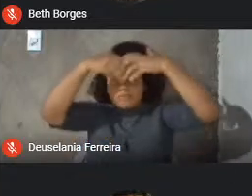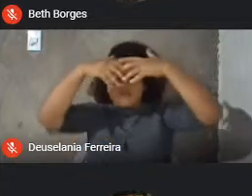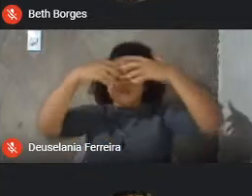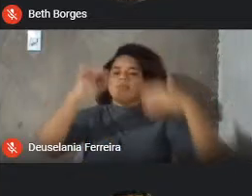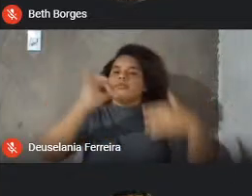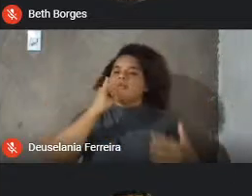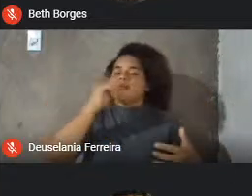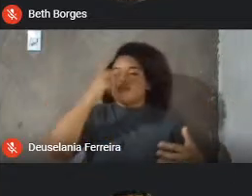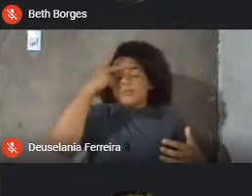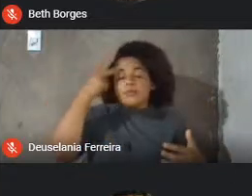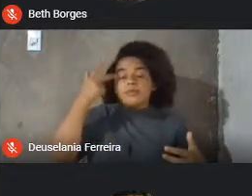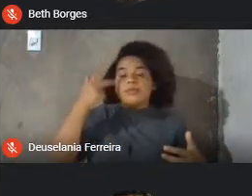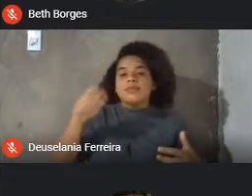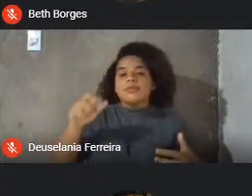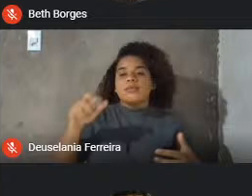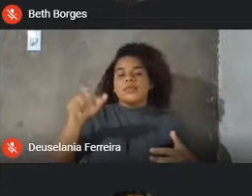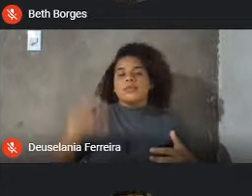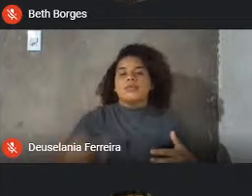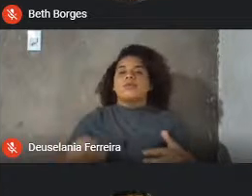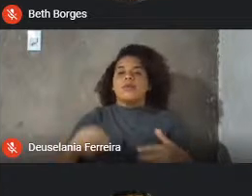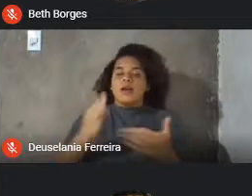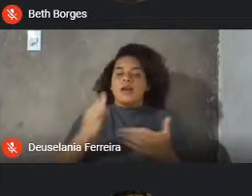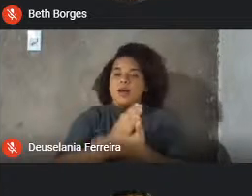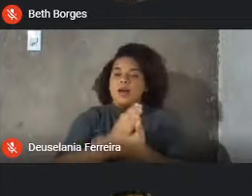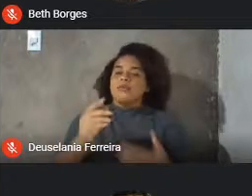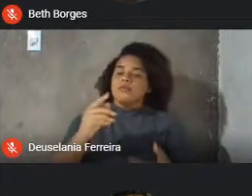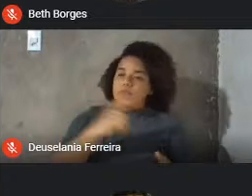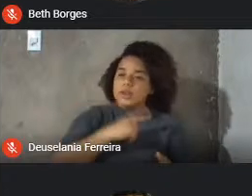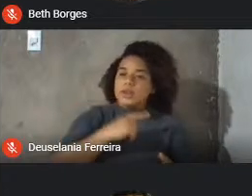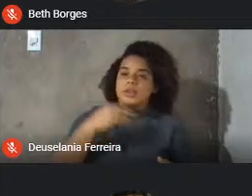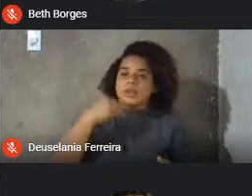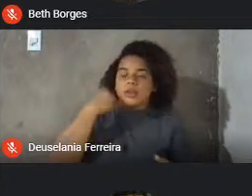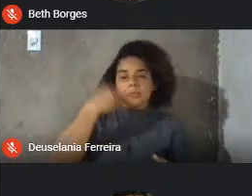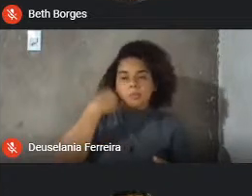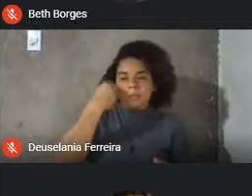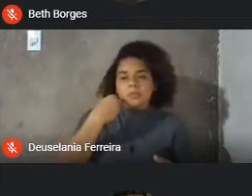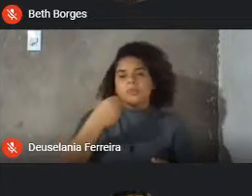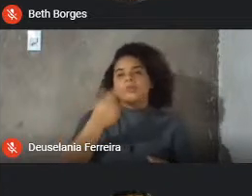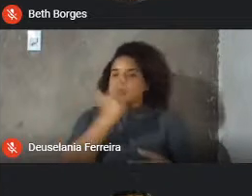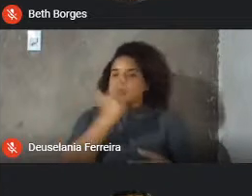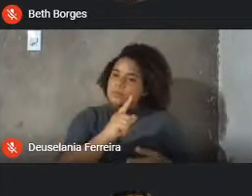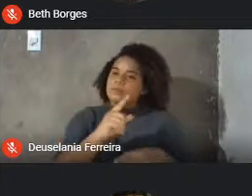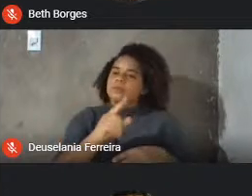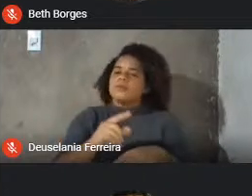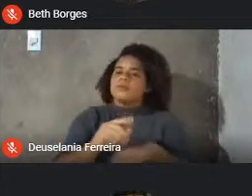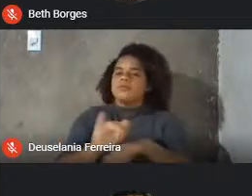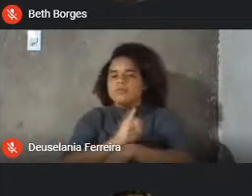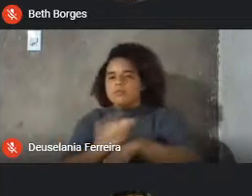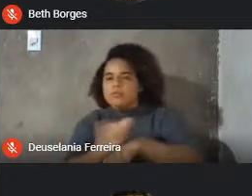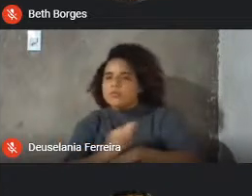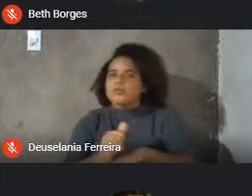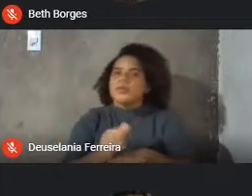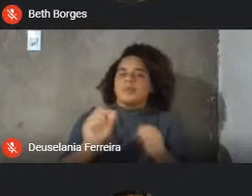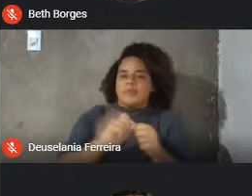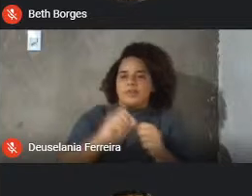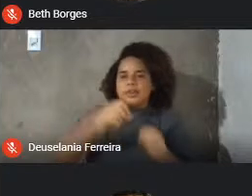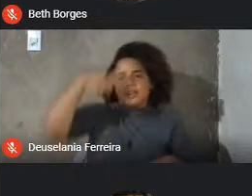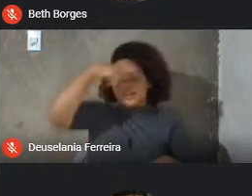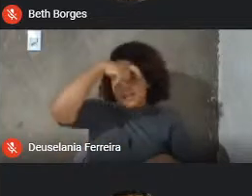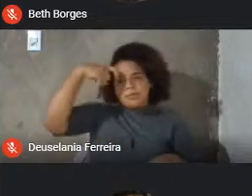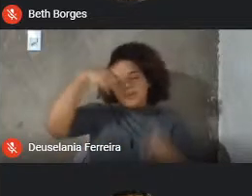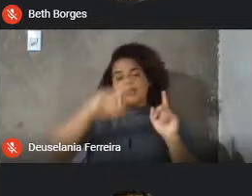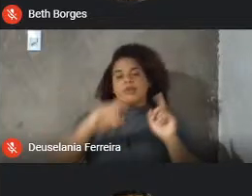experiência, consegue até lidar com essas contraindicações. Eu muitas vezes consigo fazer isso, mas